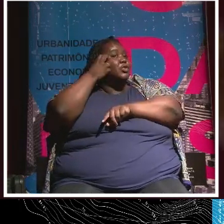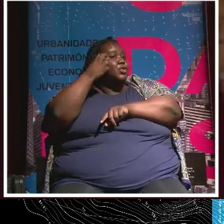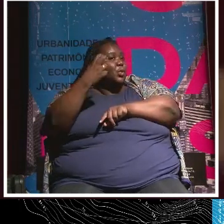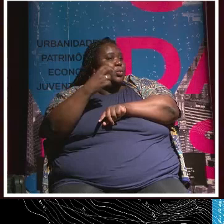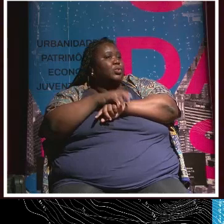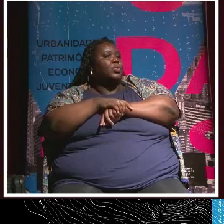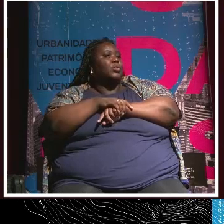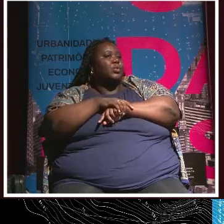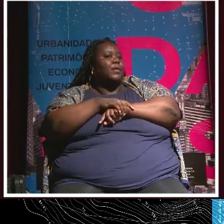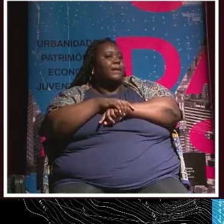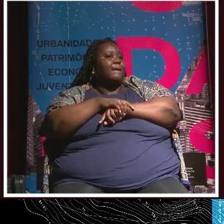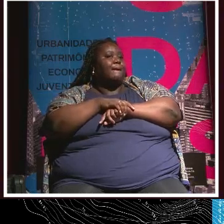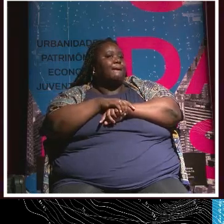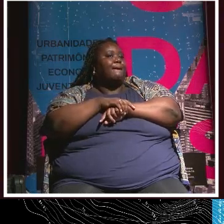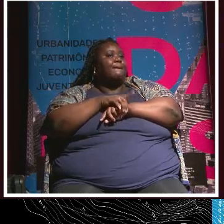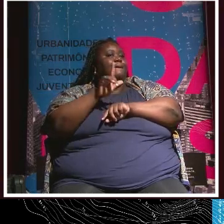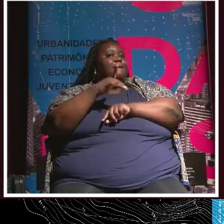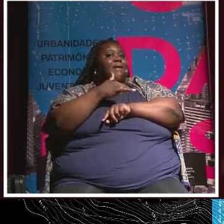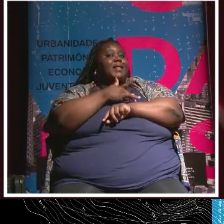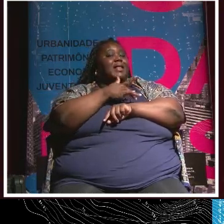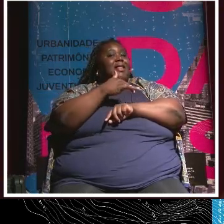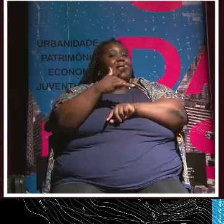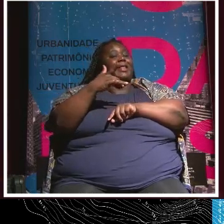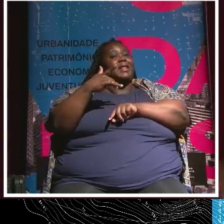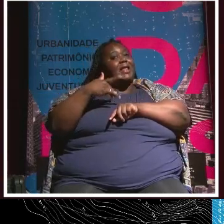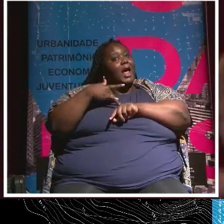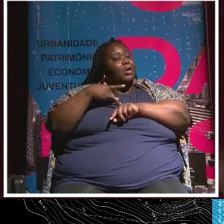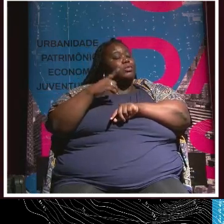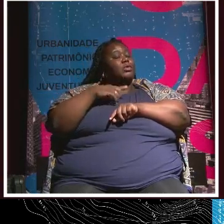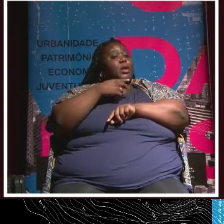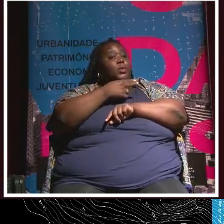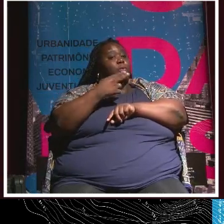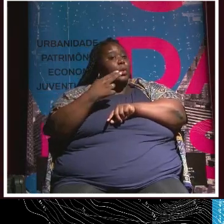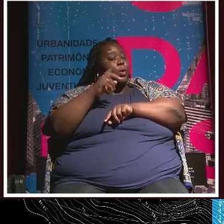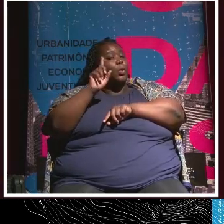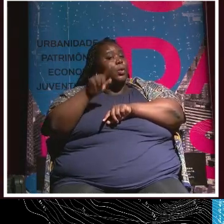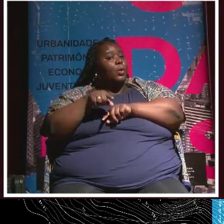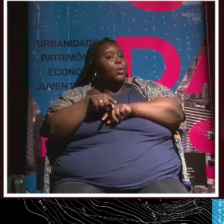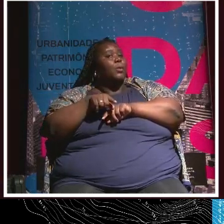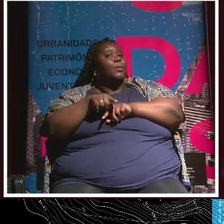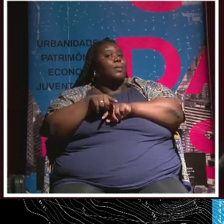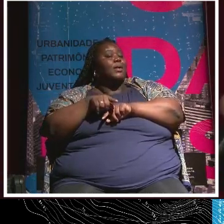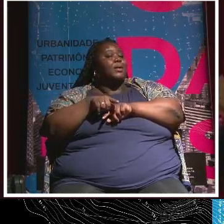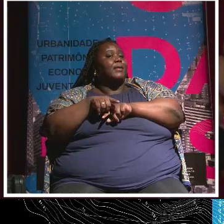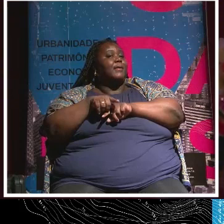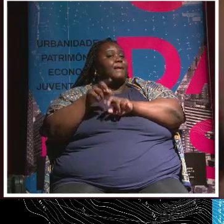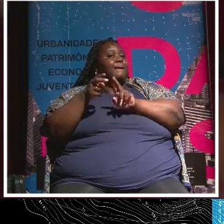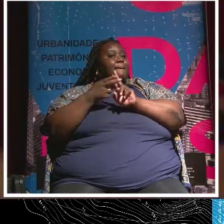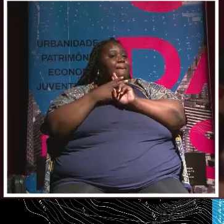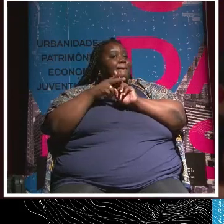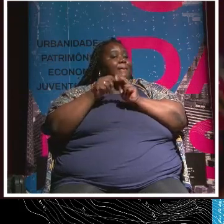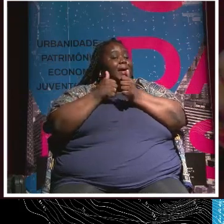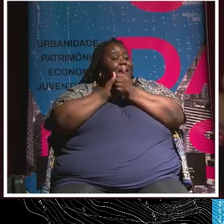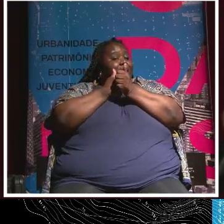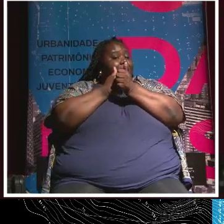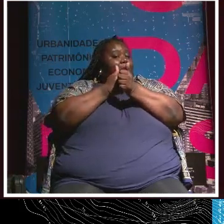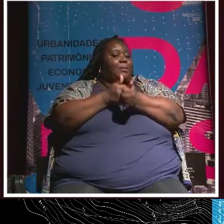seu agente de saúde, cada lugar tem um nome, né? O agente territorial da saúde, ele aproxima o